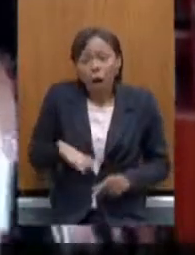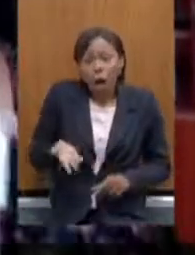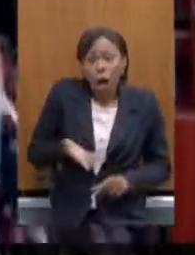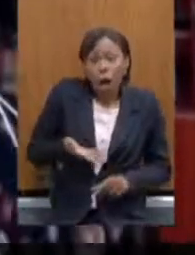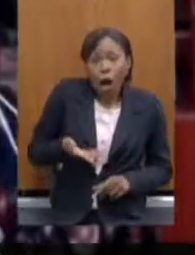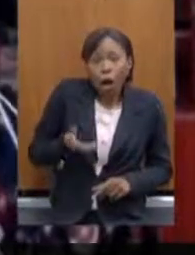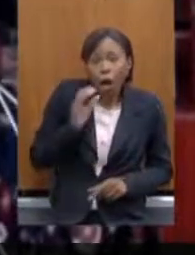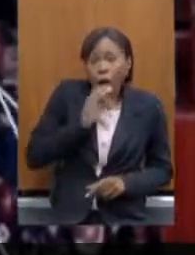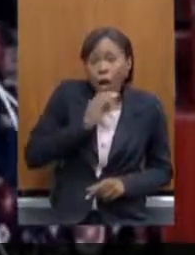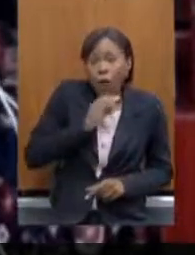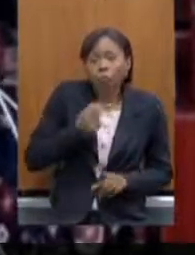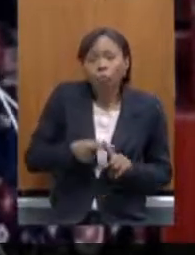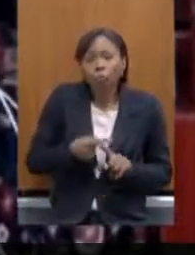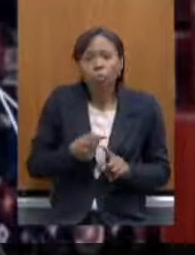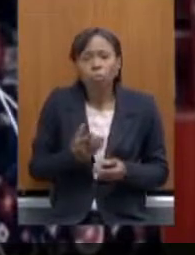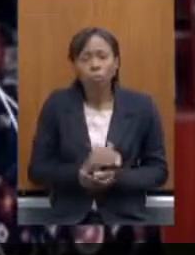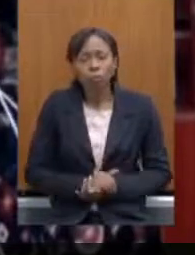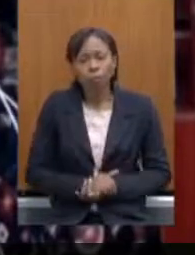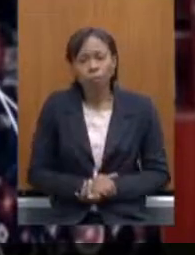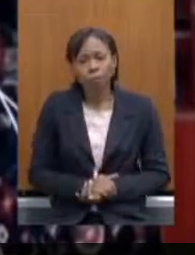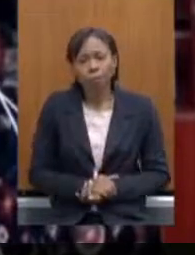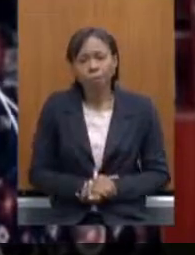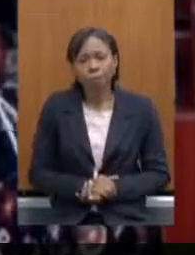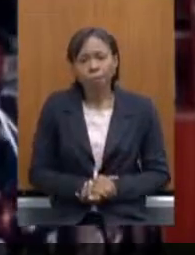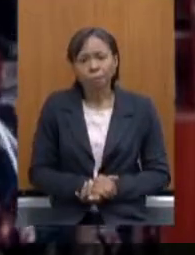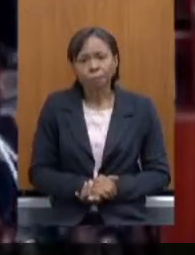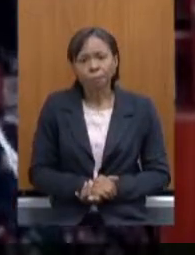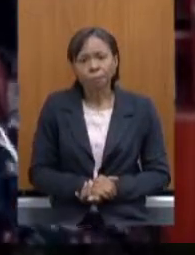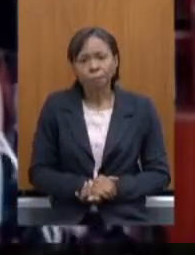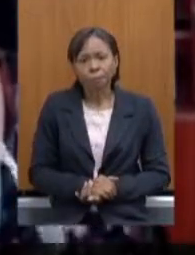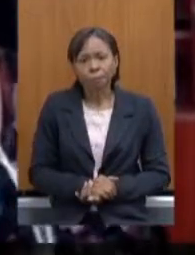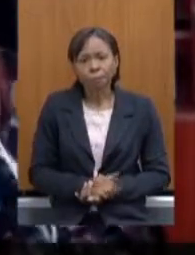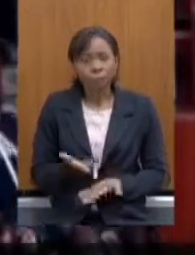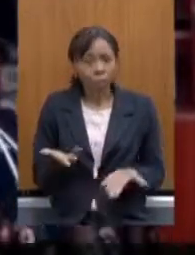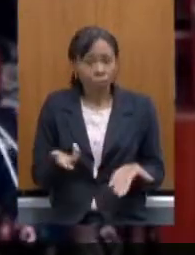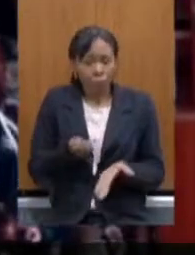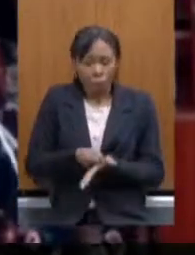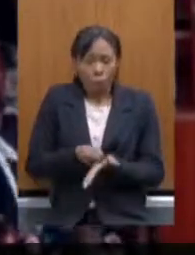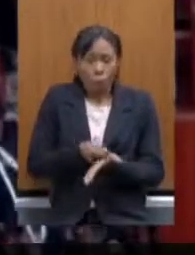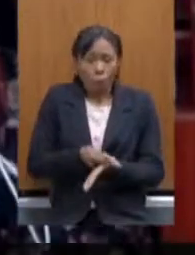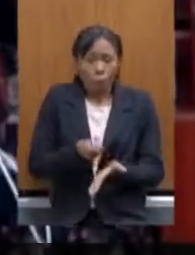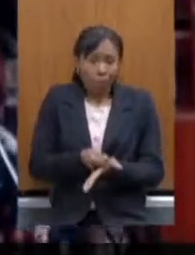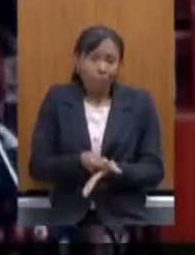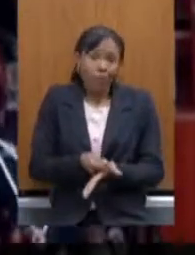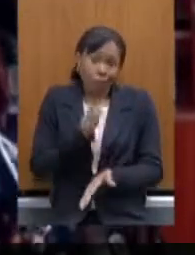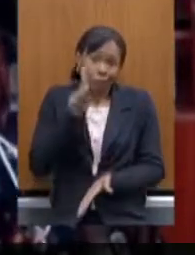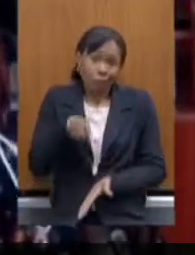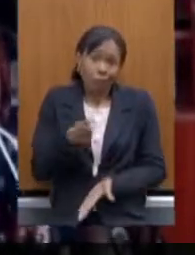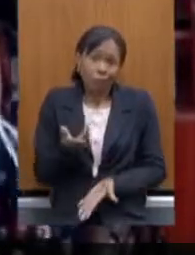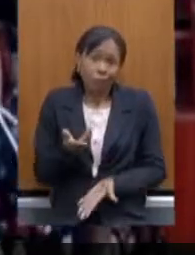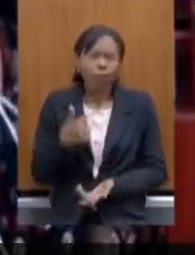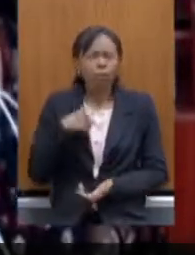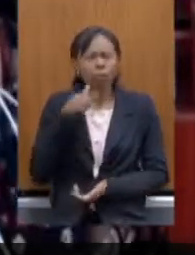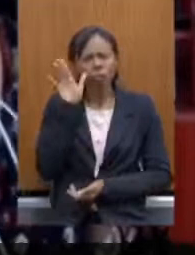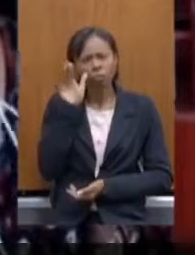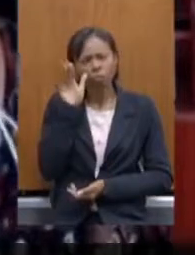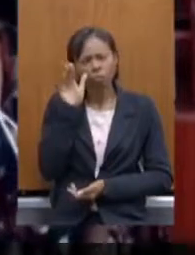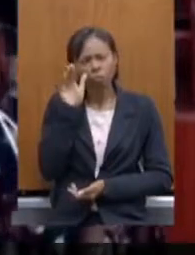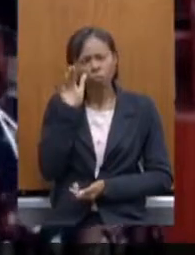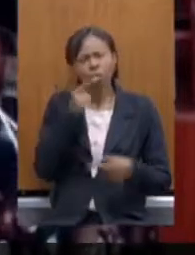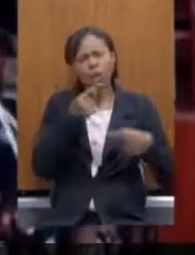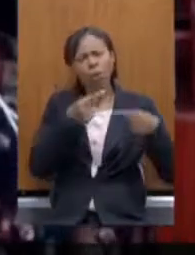que tanta pressa a não ser uma imposição então eu estou assistindo o